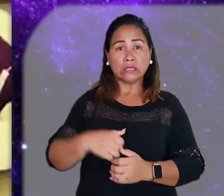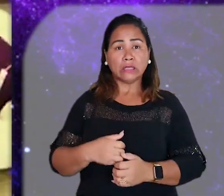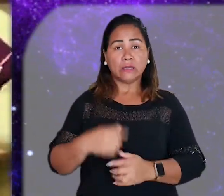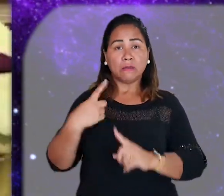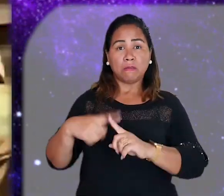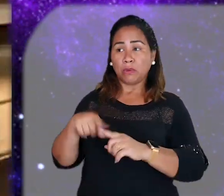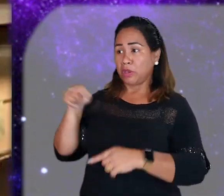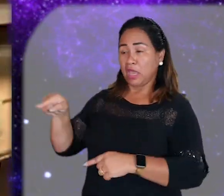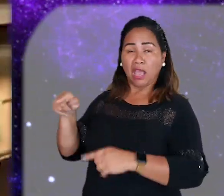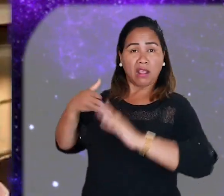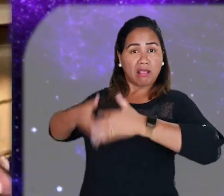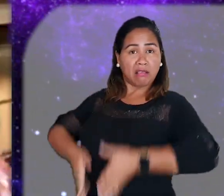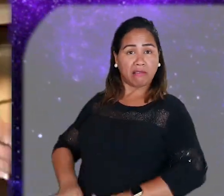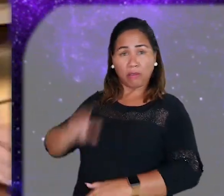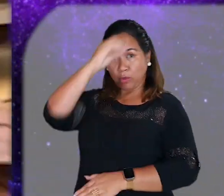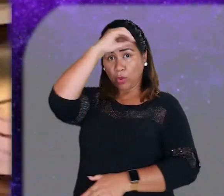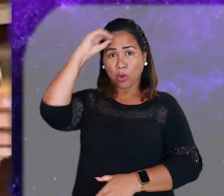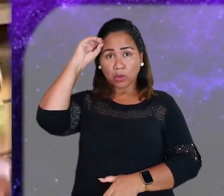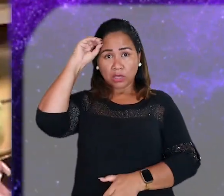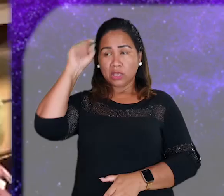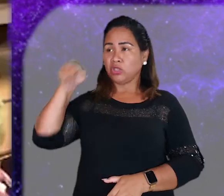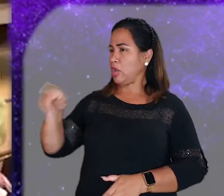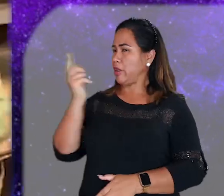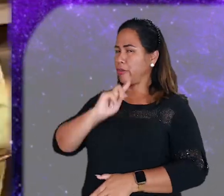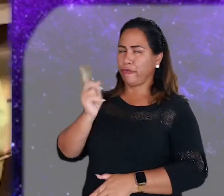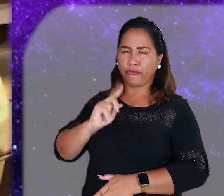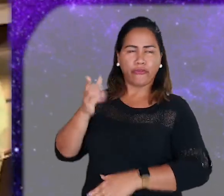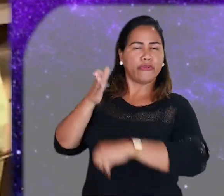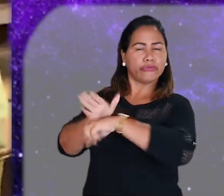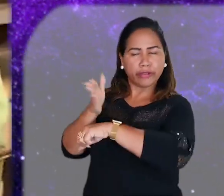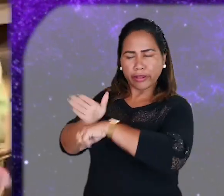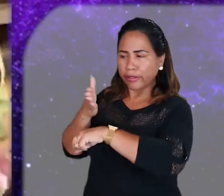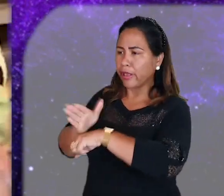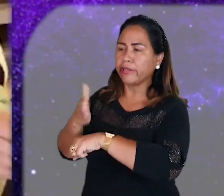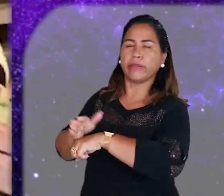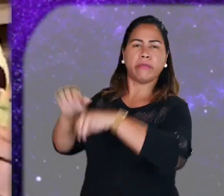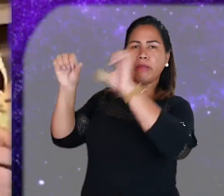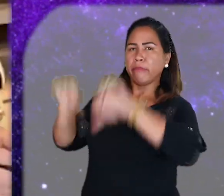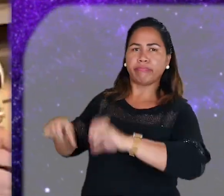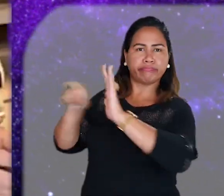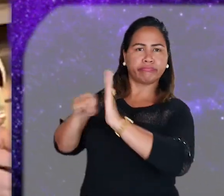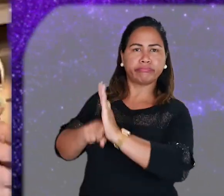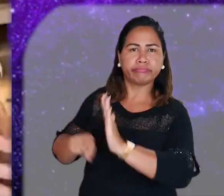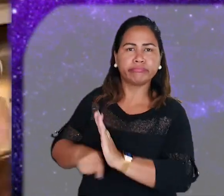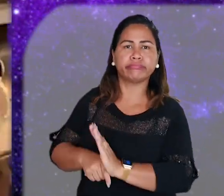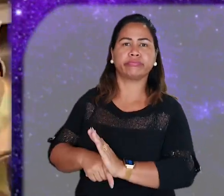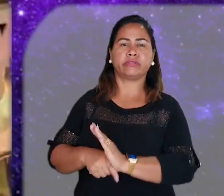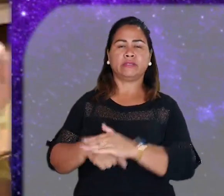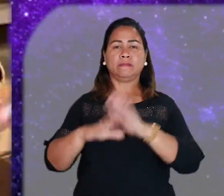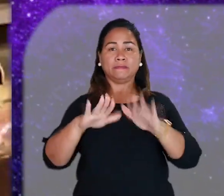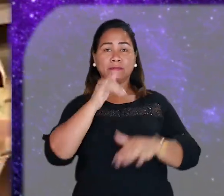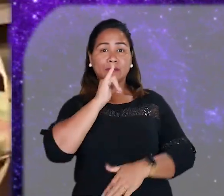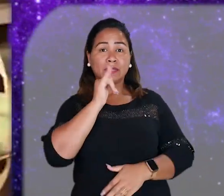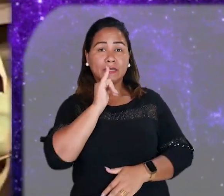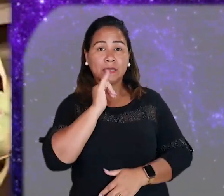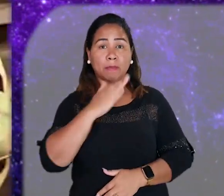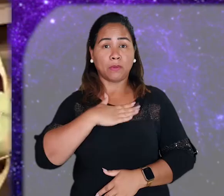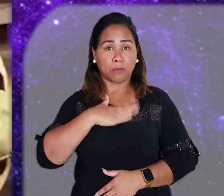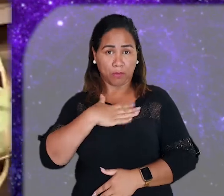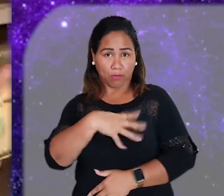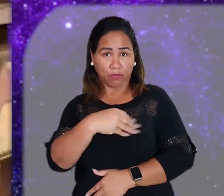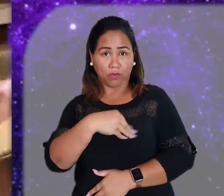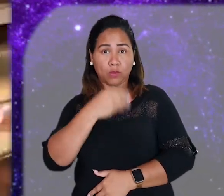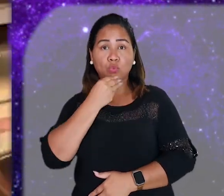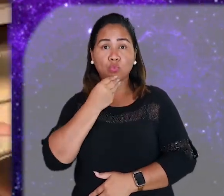assim porque meu filho não foi treinado para ser mal humorado ele não foi treinado para ser pessimista muito disso veio do